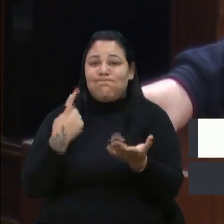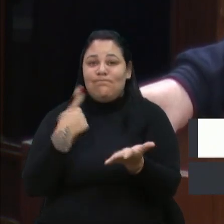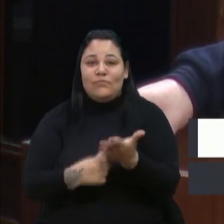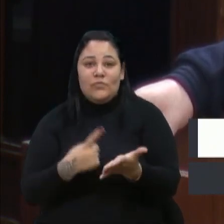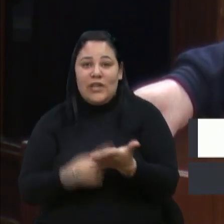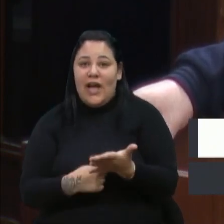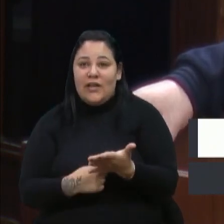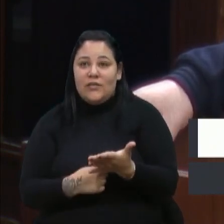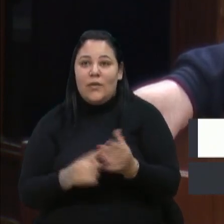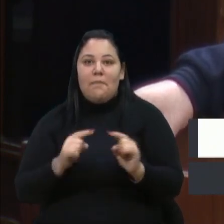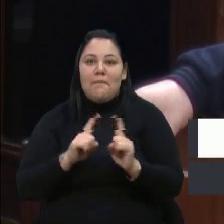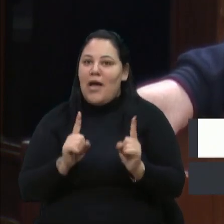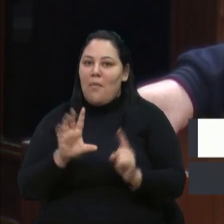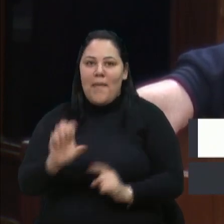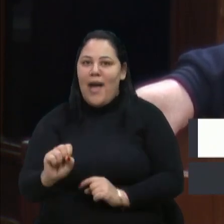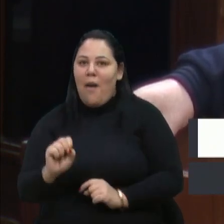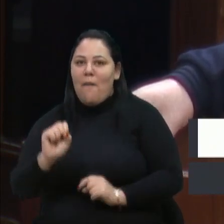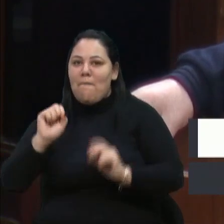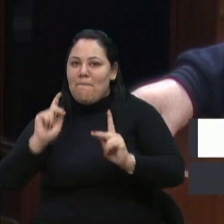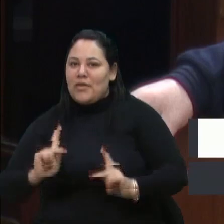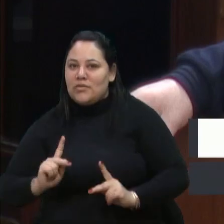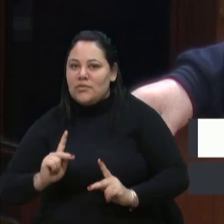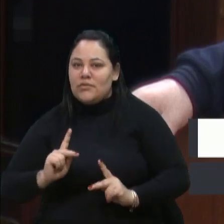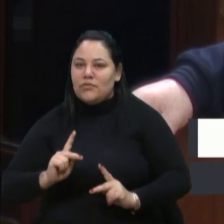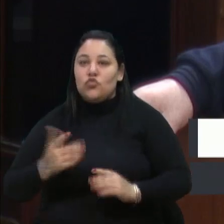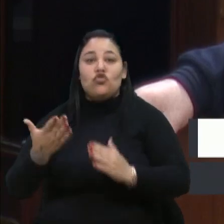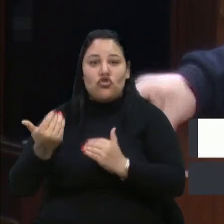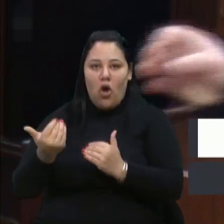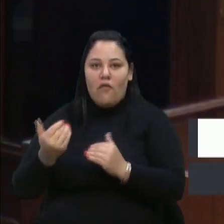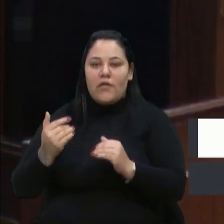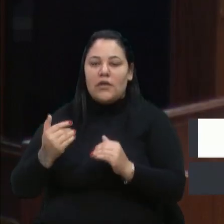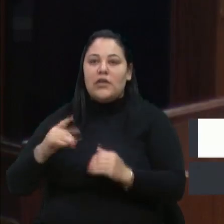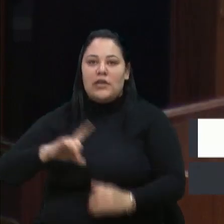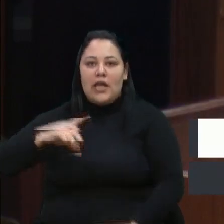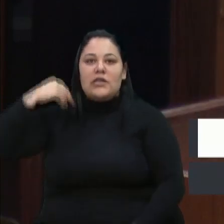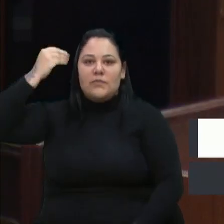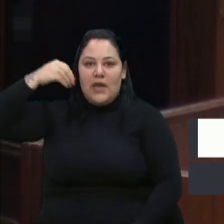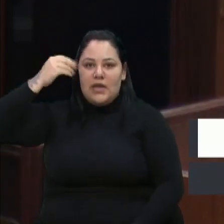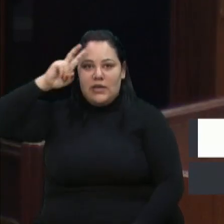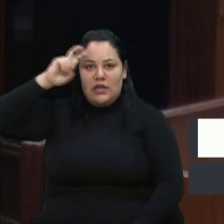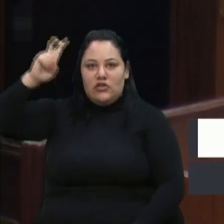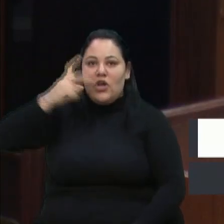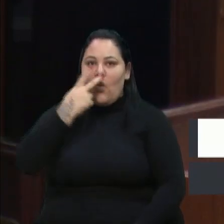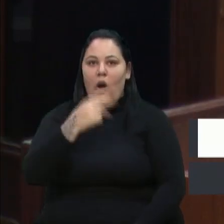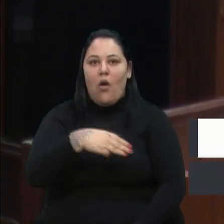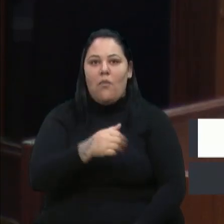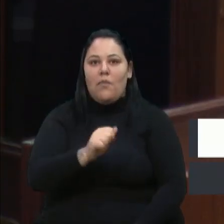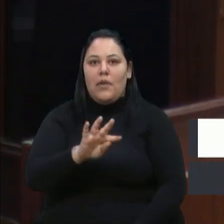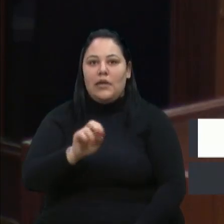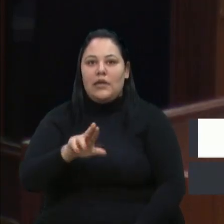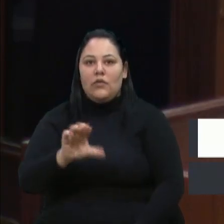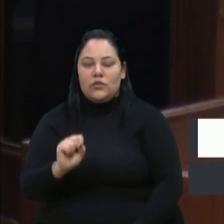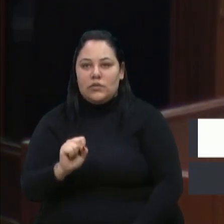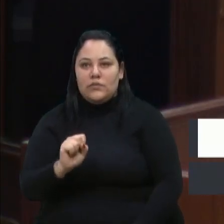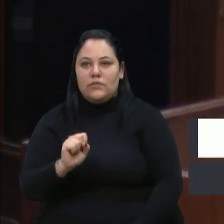uma pessoa tão experiente, né, um jovem, mas experiente, que nem o secretário Matheus. Seu à parte, vereadora